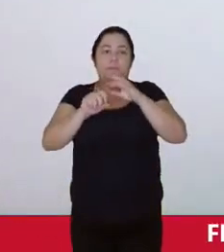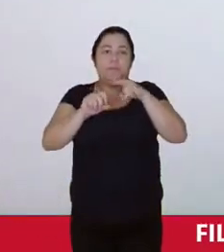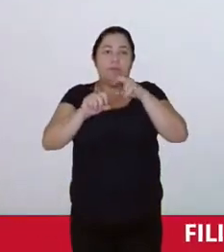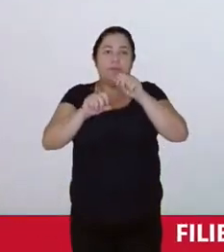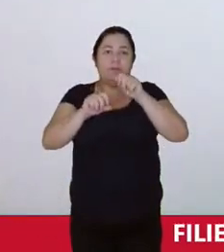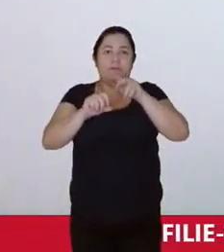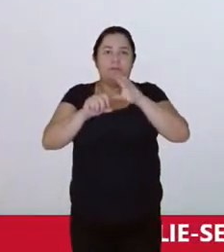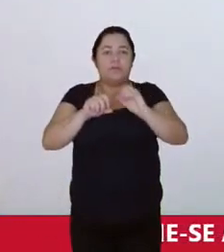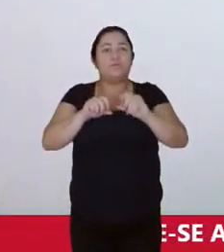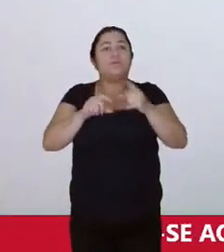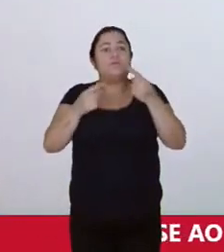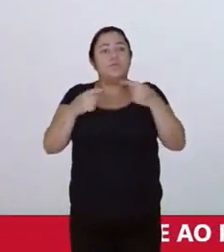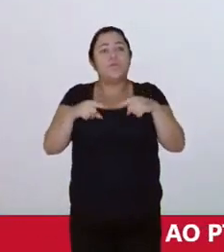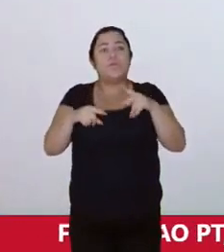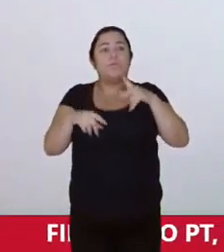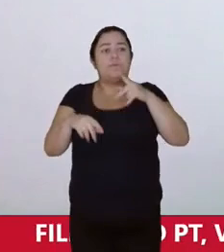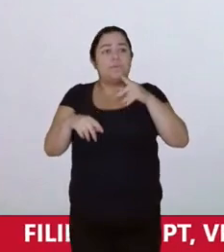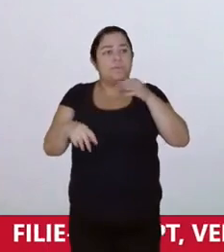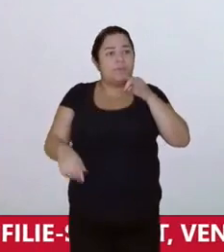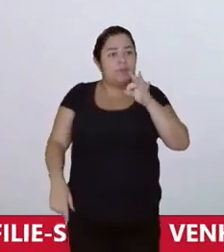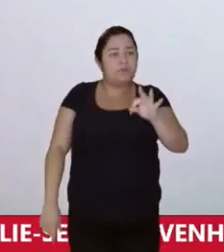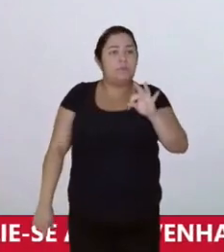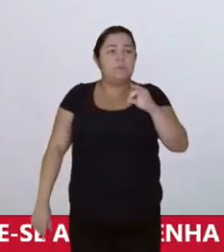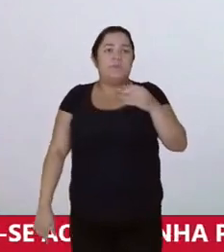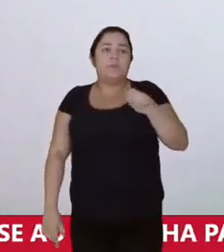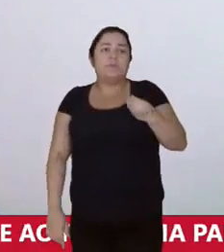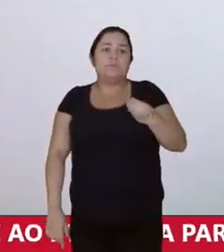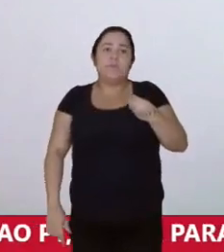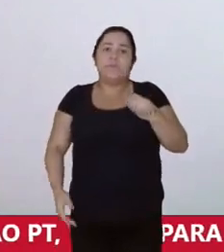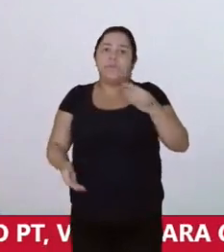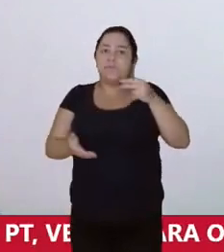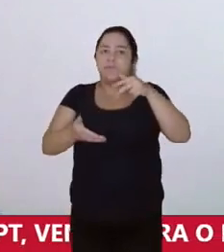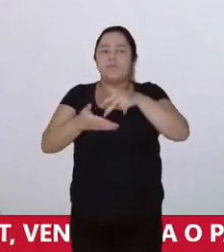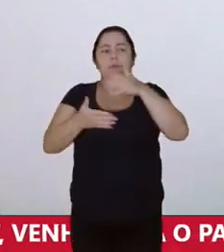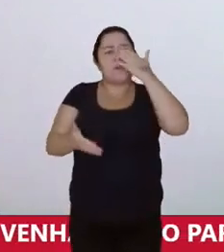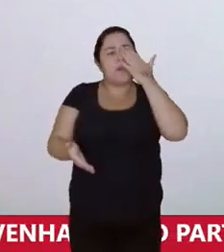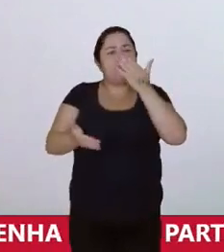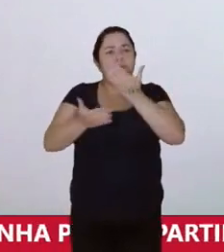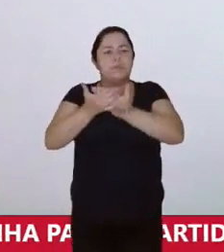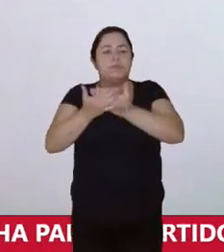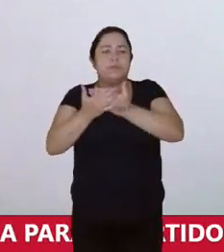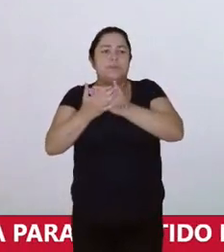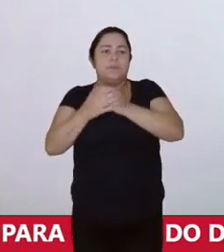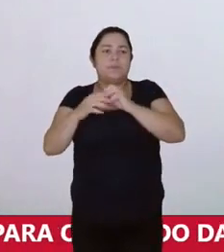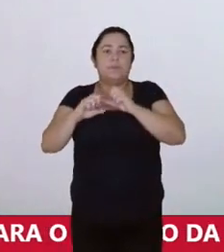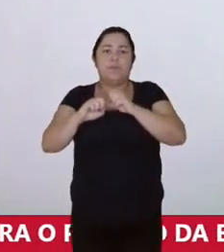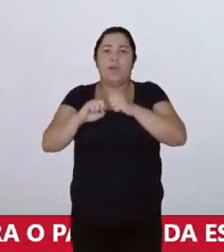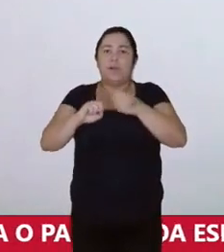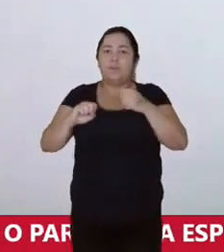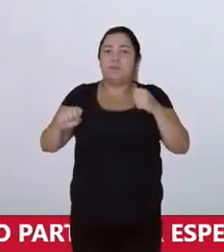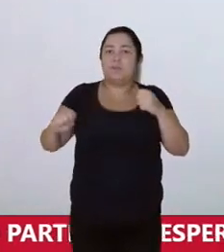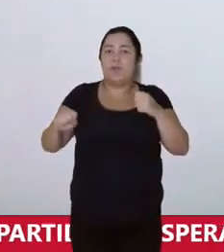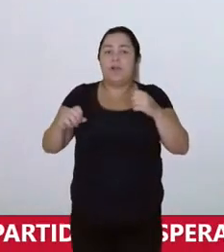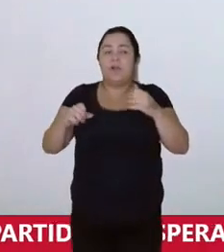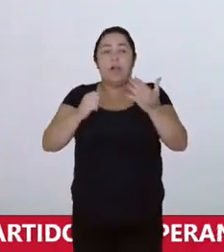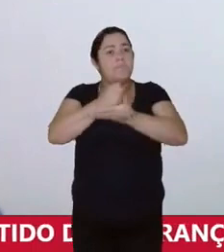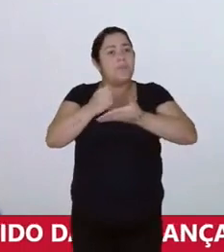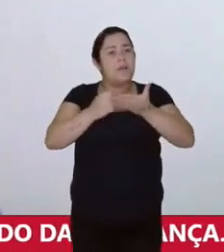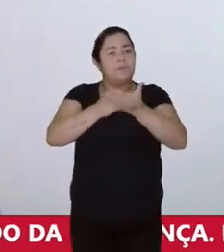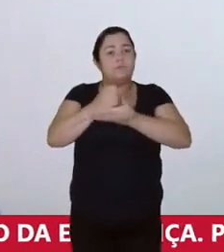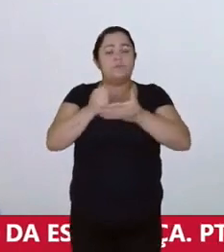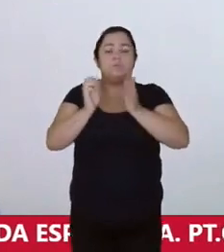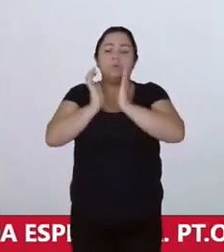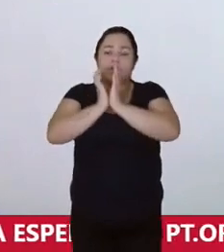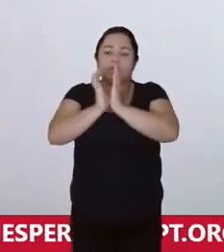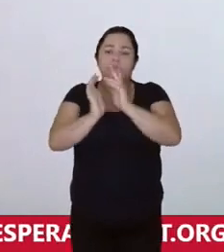sou petista, é por isso que eu estou no PT, e é por isso que eu acredito que um grande número, a base do partido, que